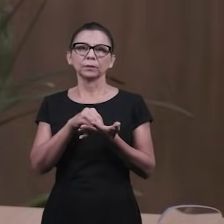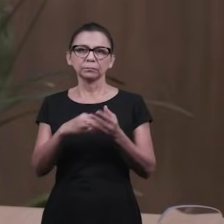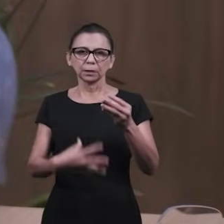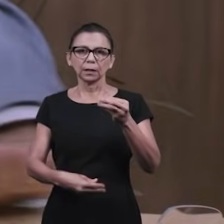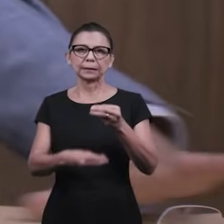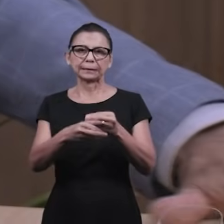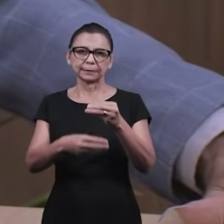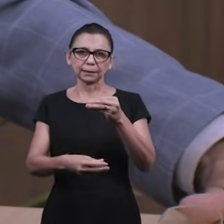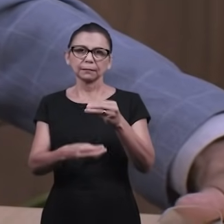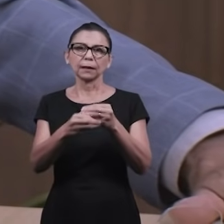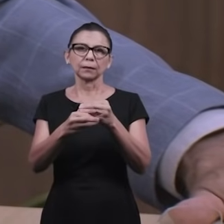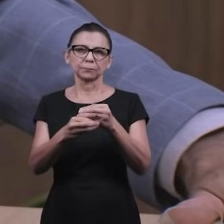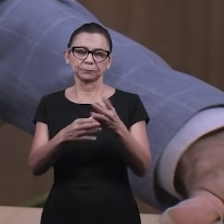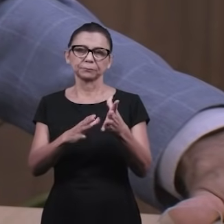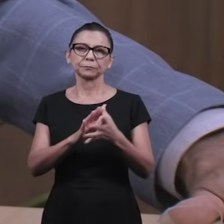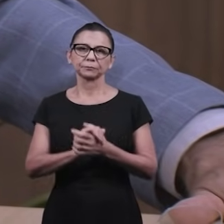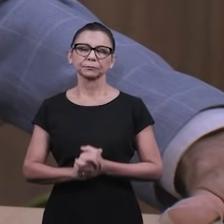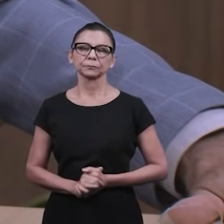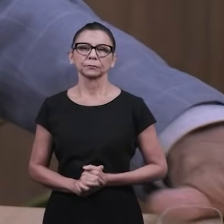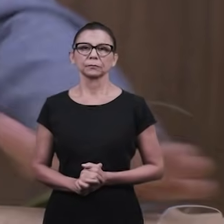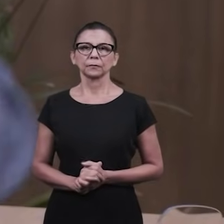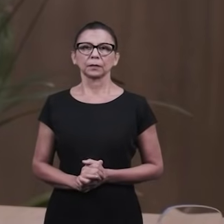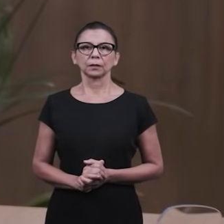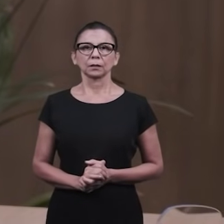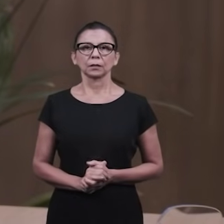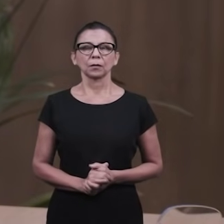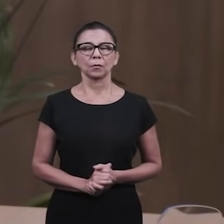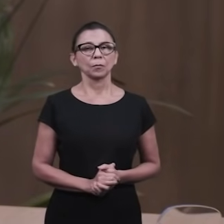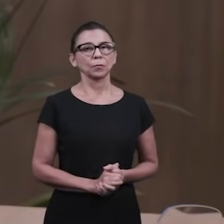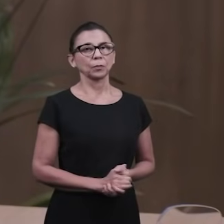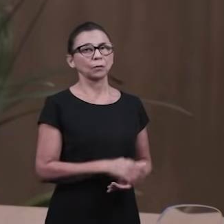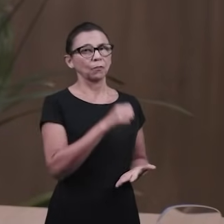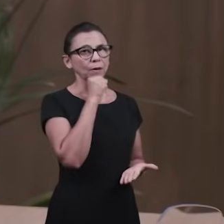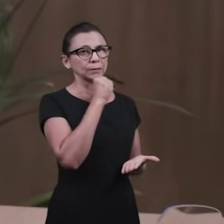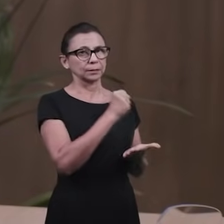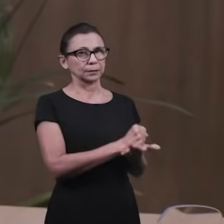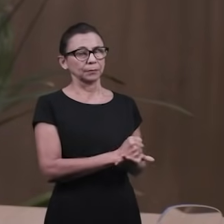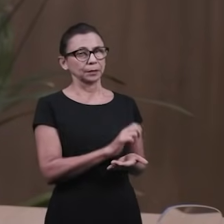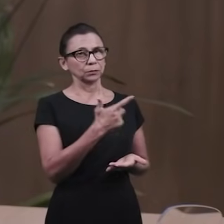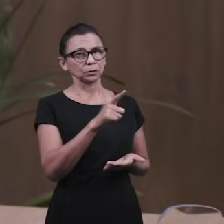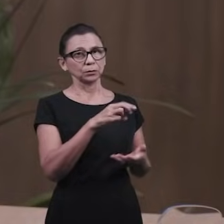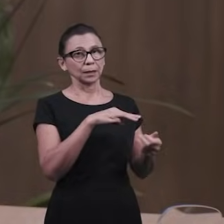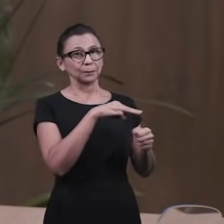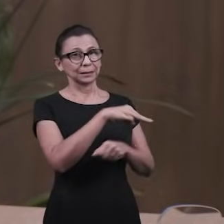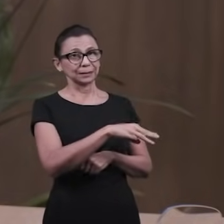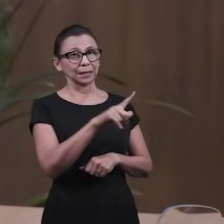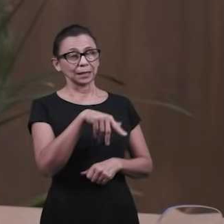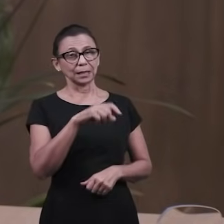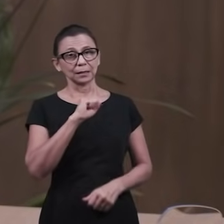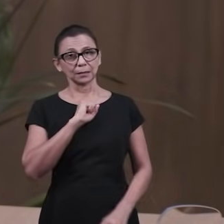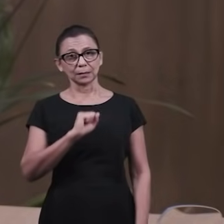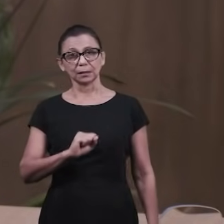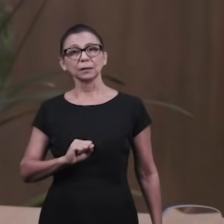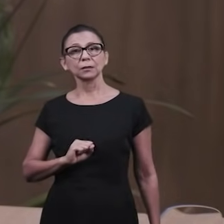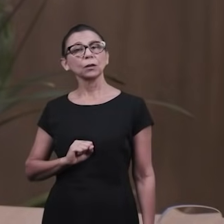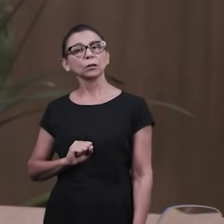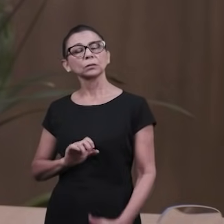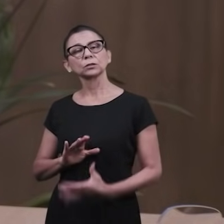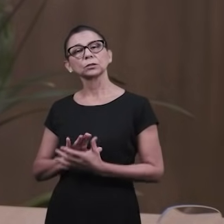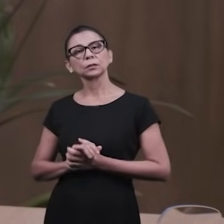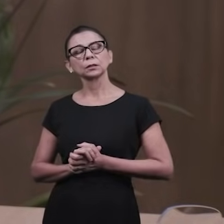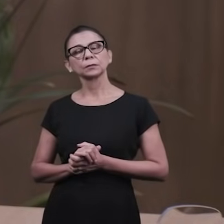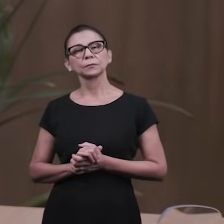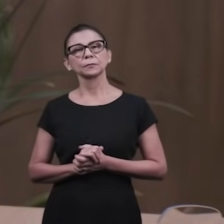ministério para o Velho Testamento não existe. Porque ministério é uma palavra do Novo Testamento. Diaconia é uma palavra